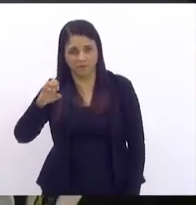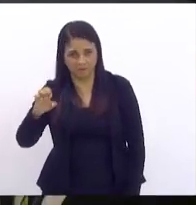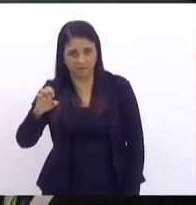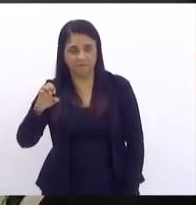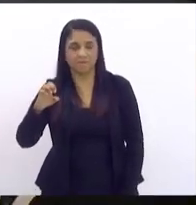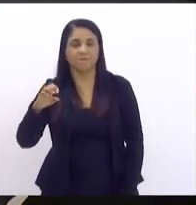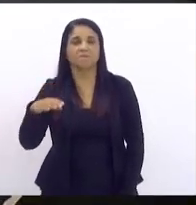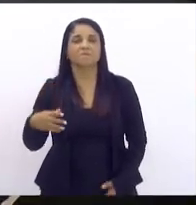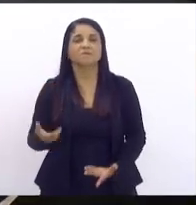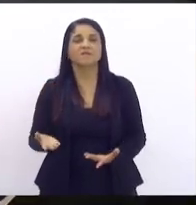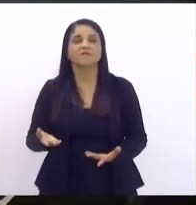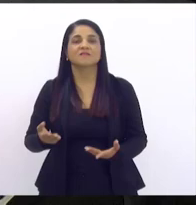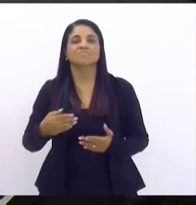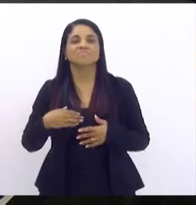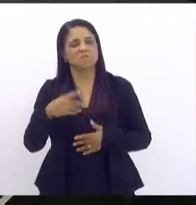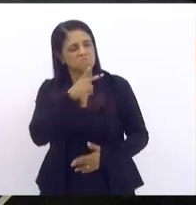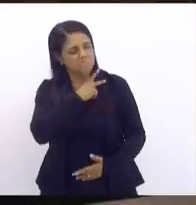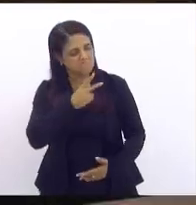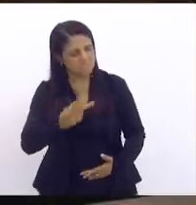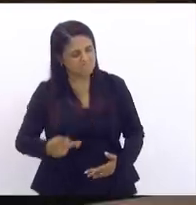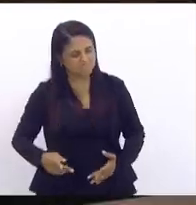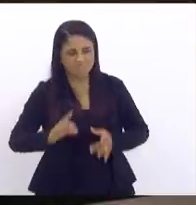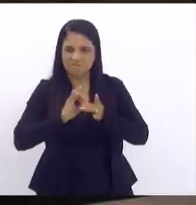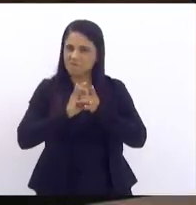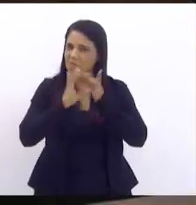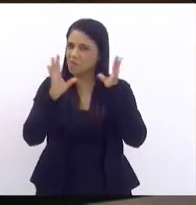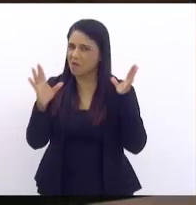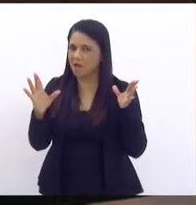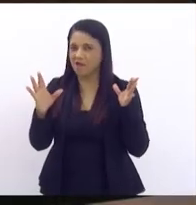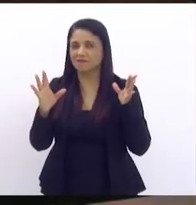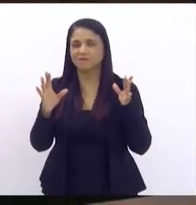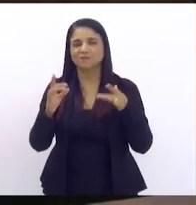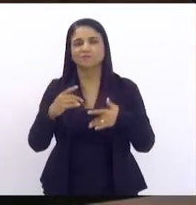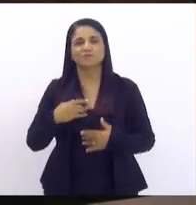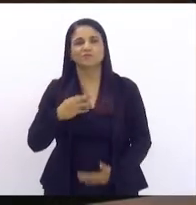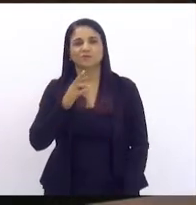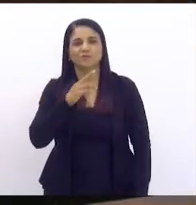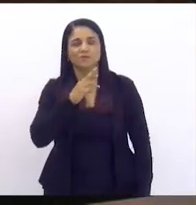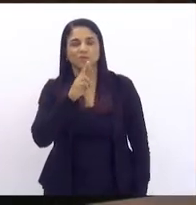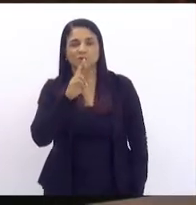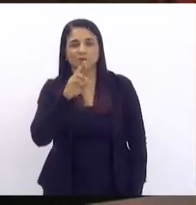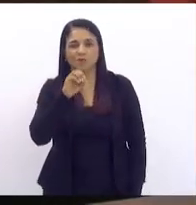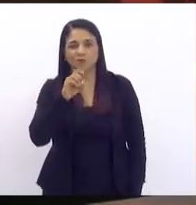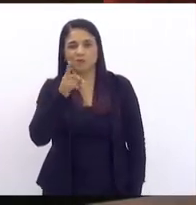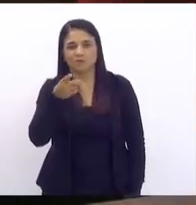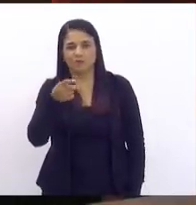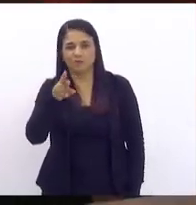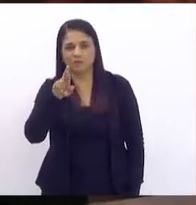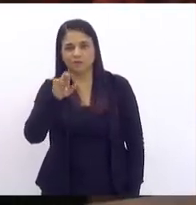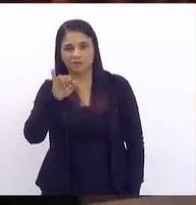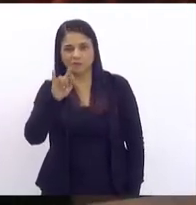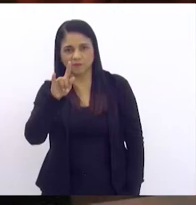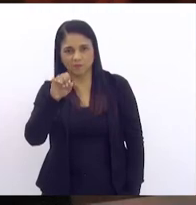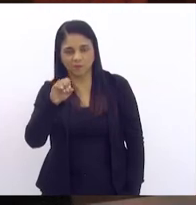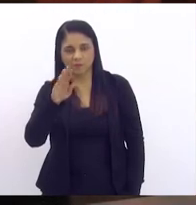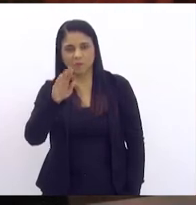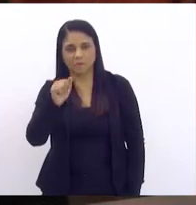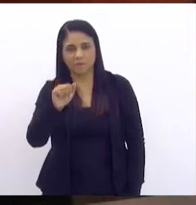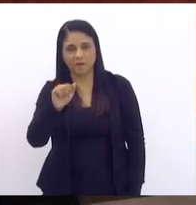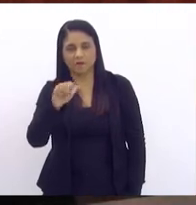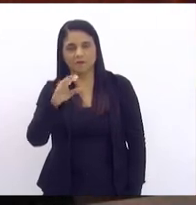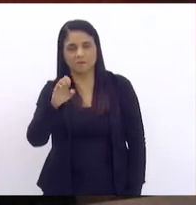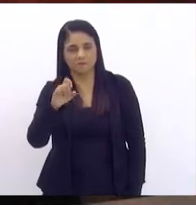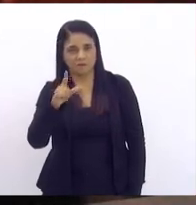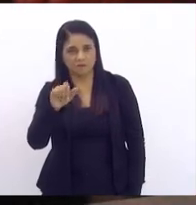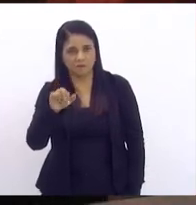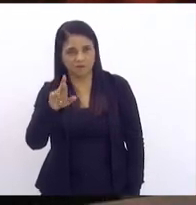Presidente democrático Rodrigo Bacelar. Na verdade, eu peço para discutir, até